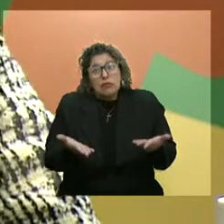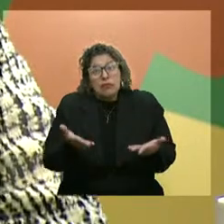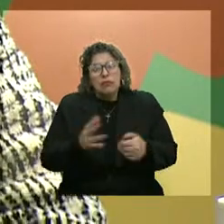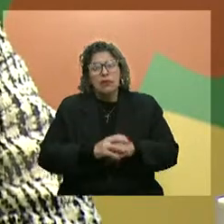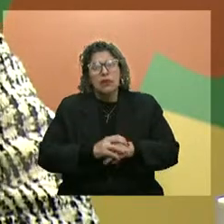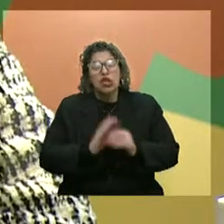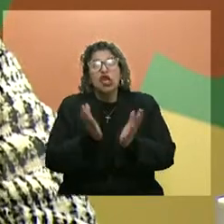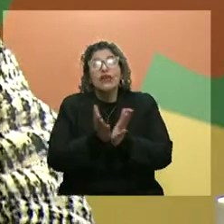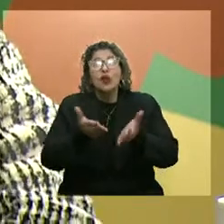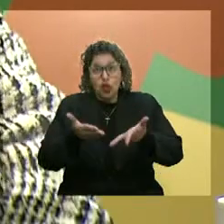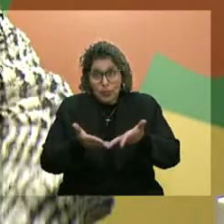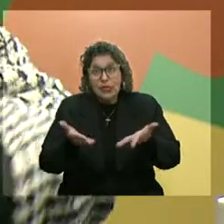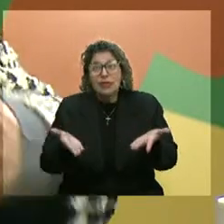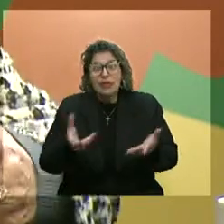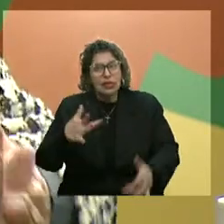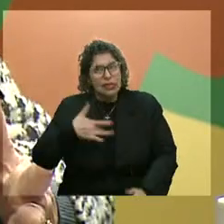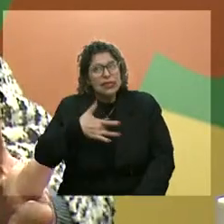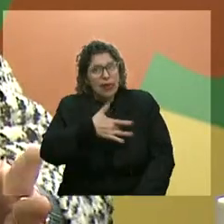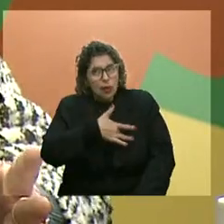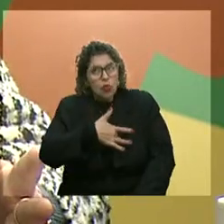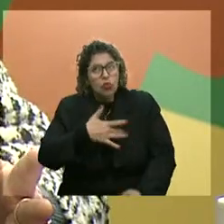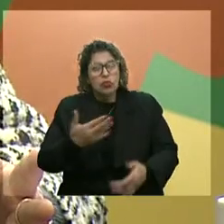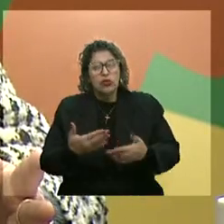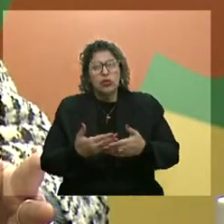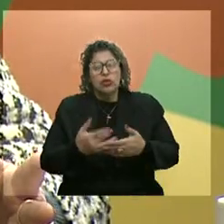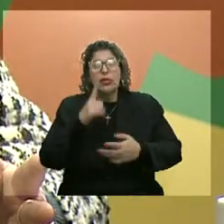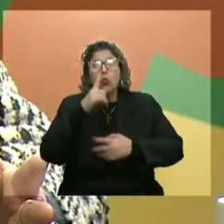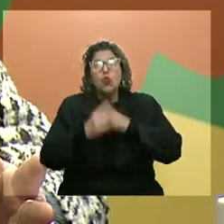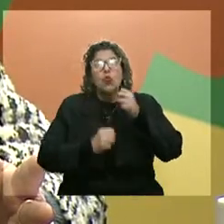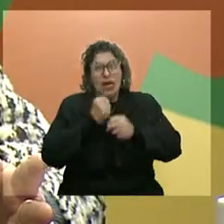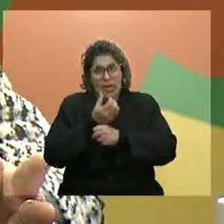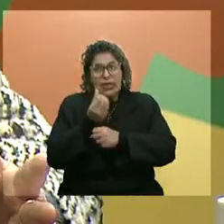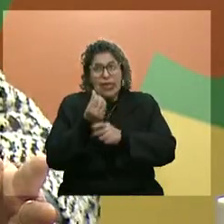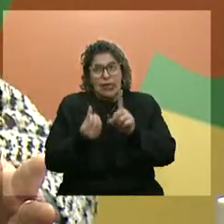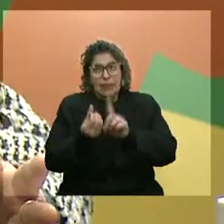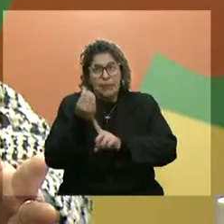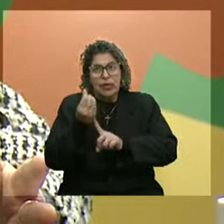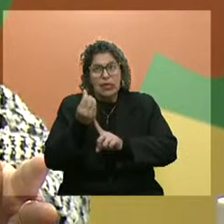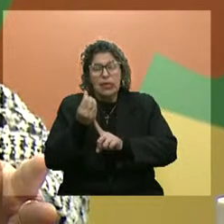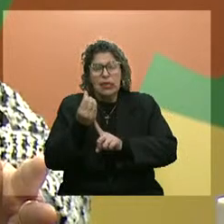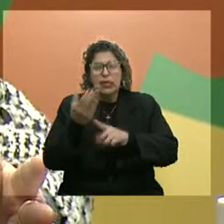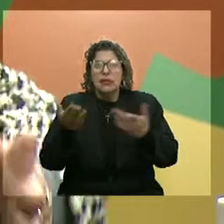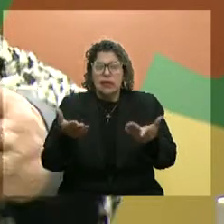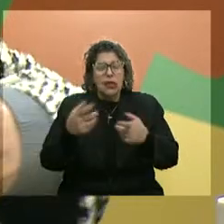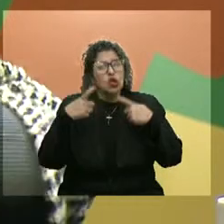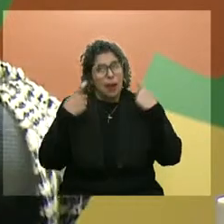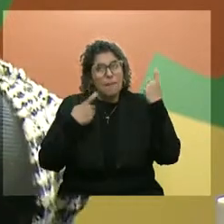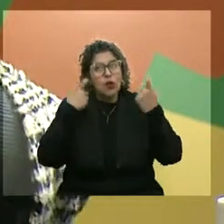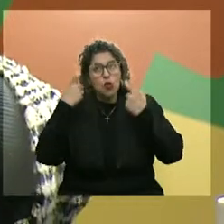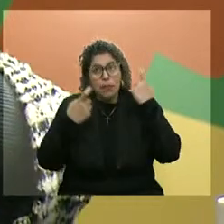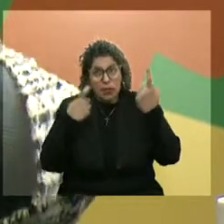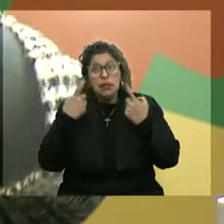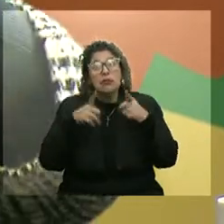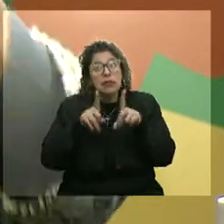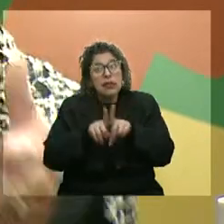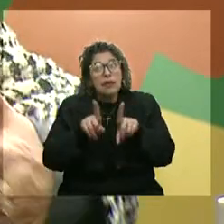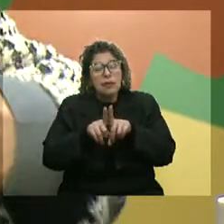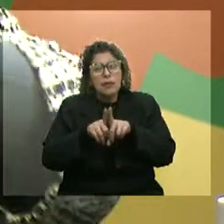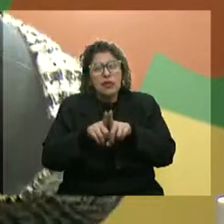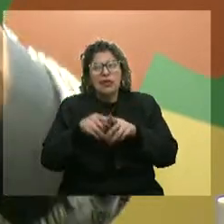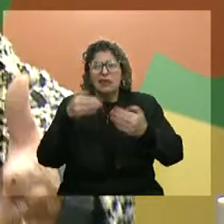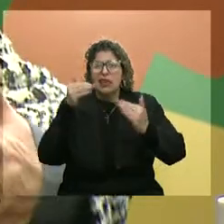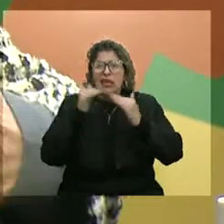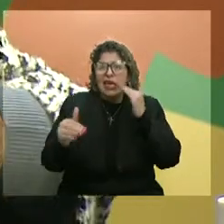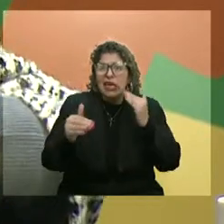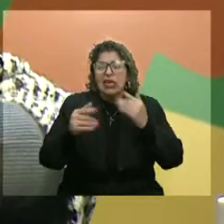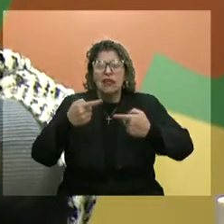nossa comissão de saúde, durante esse ano e meio, eu tinha uma preocupação que fosse